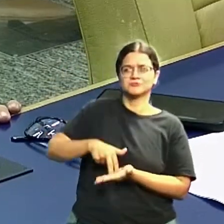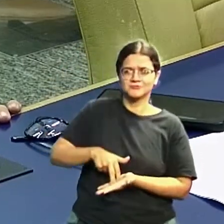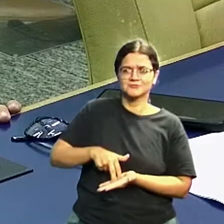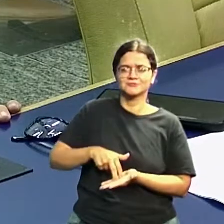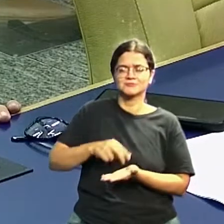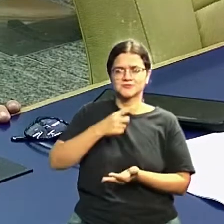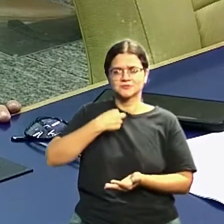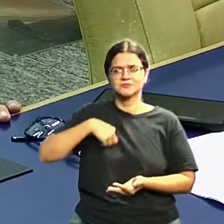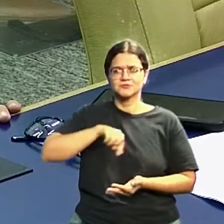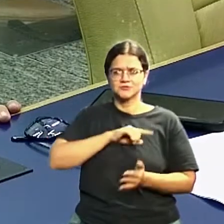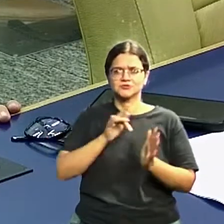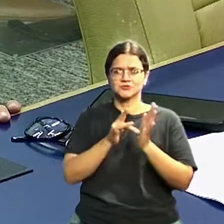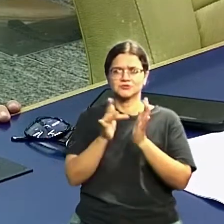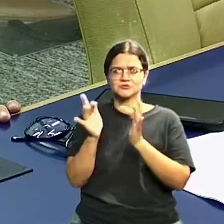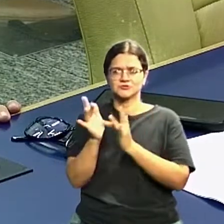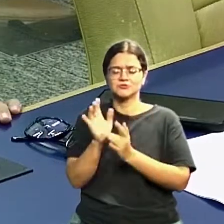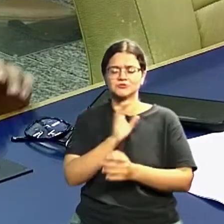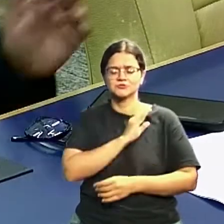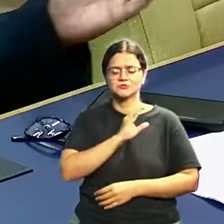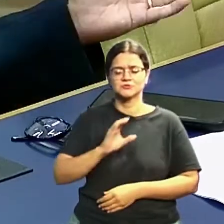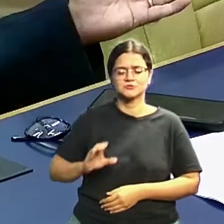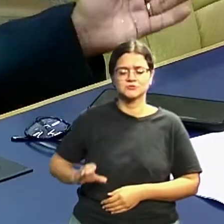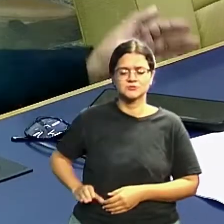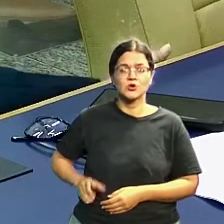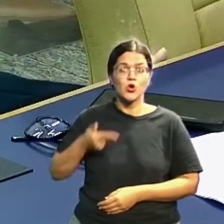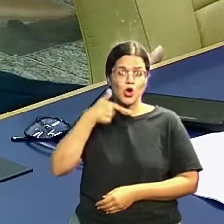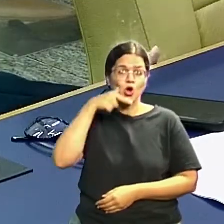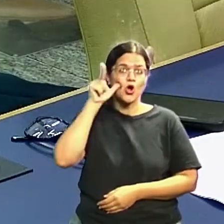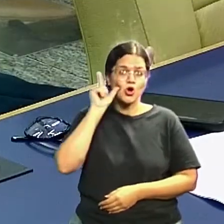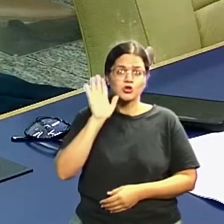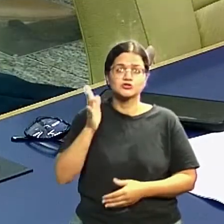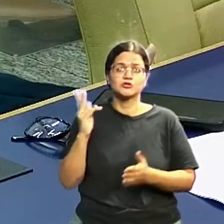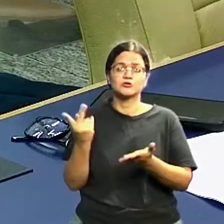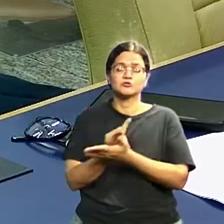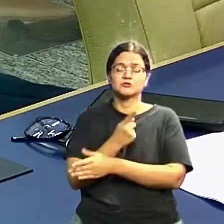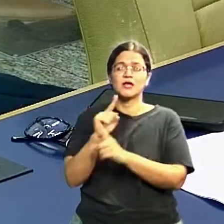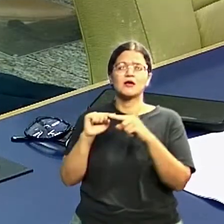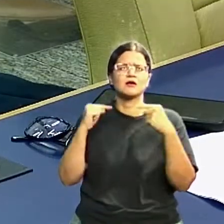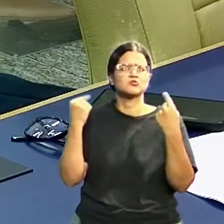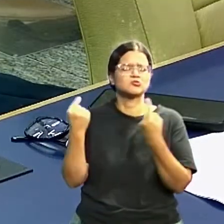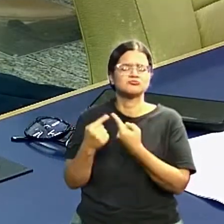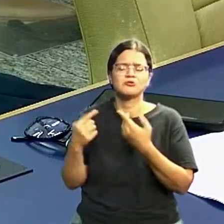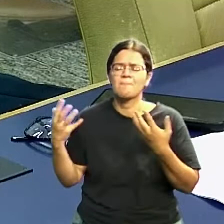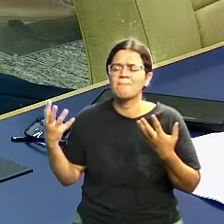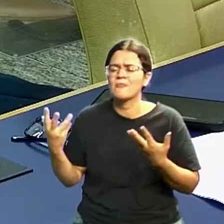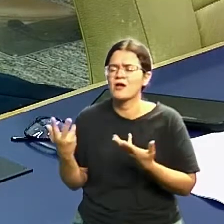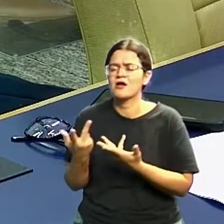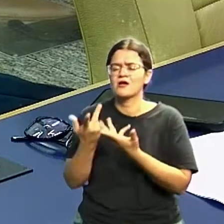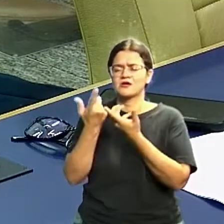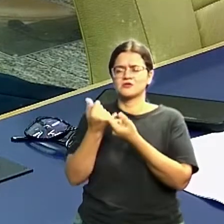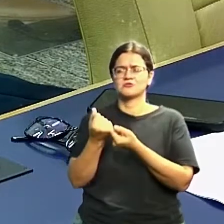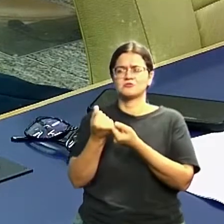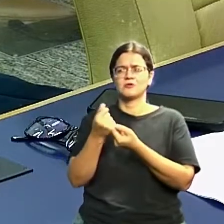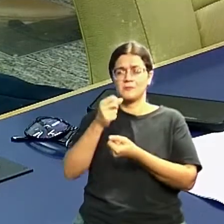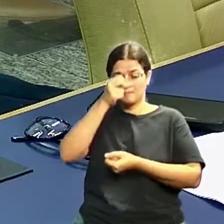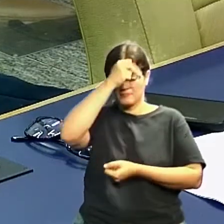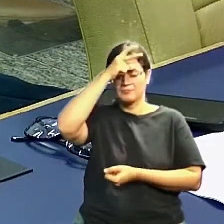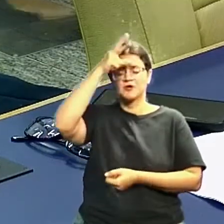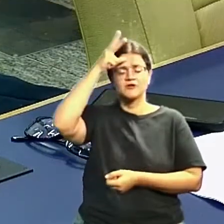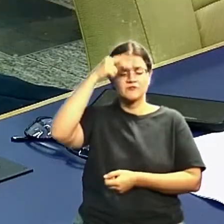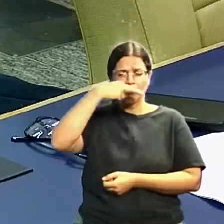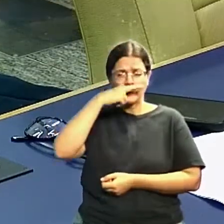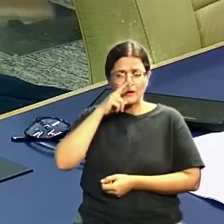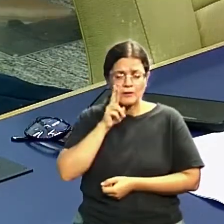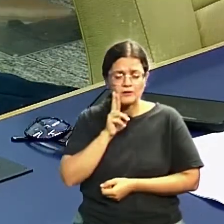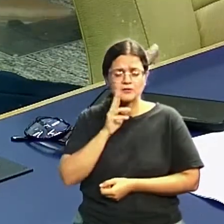nosso Criador, Jesus Cristo. E ontem nós tivemos uma reunião fantástica. Prefeito Rogério